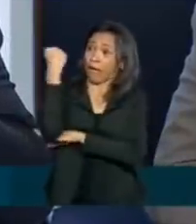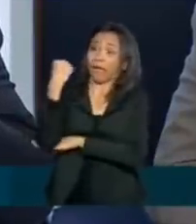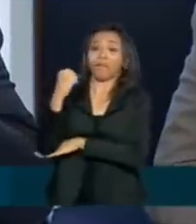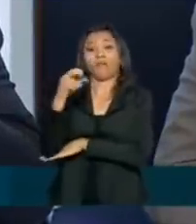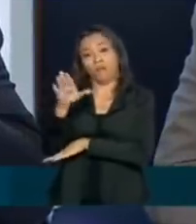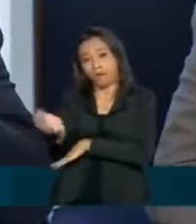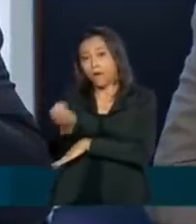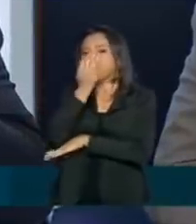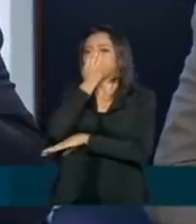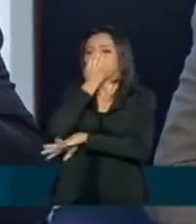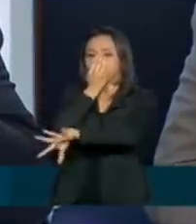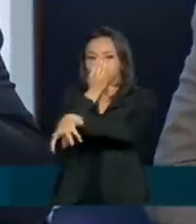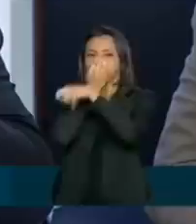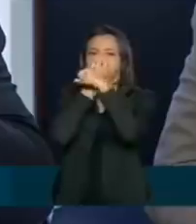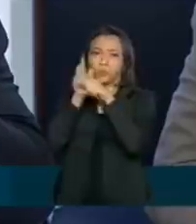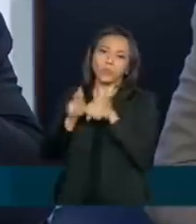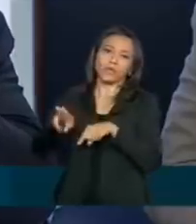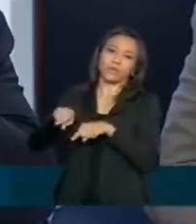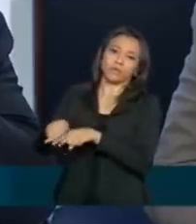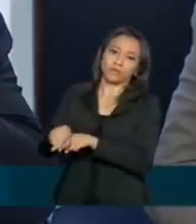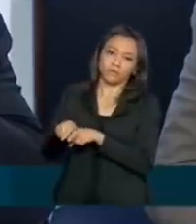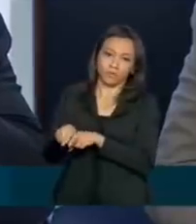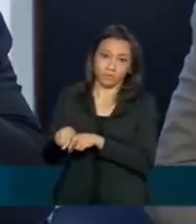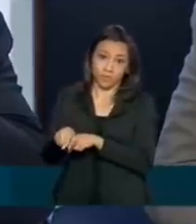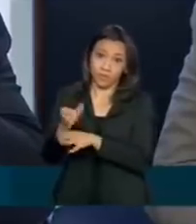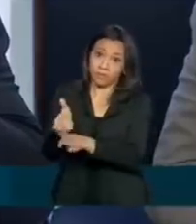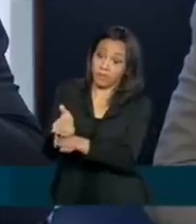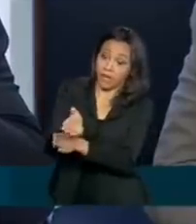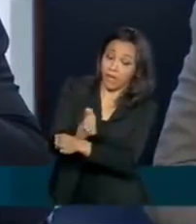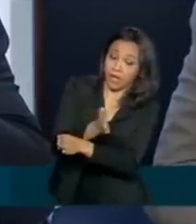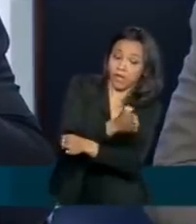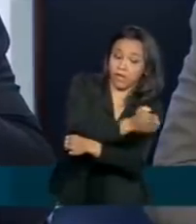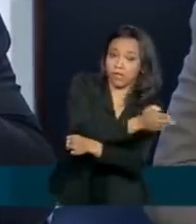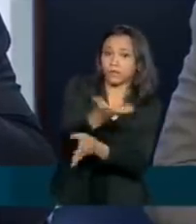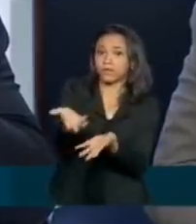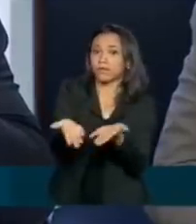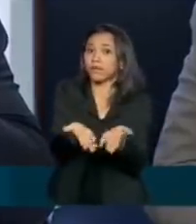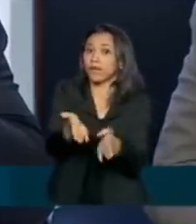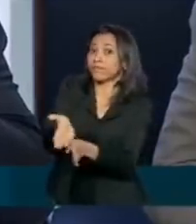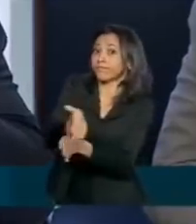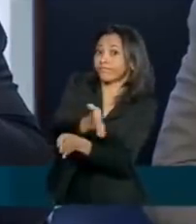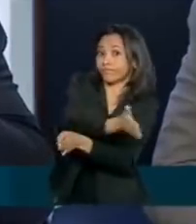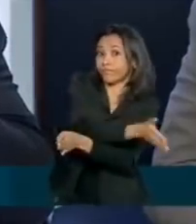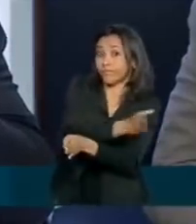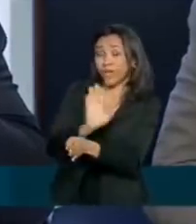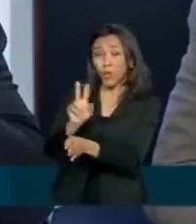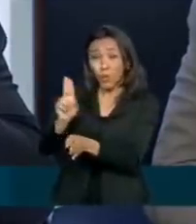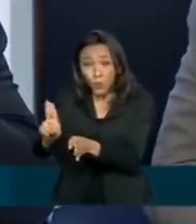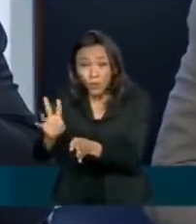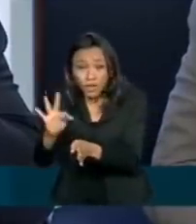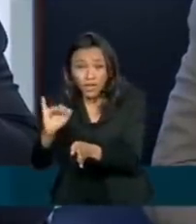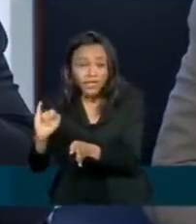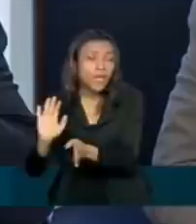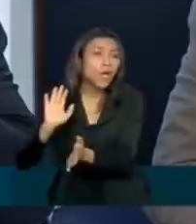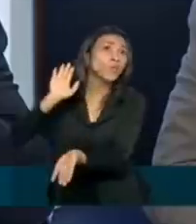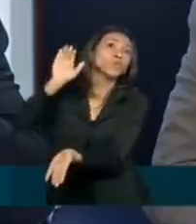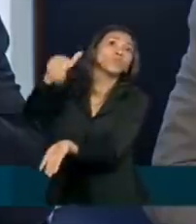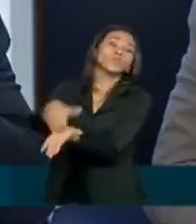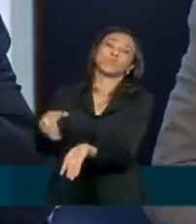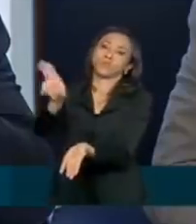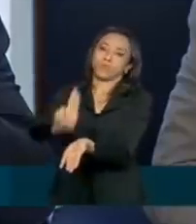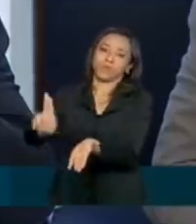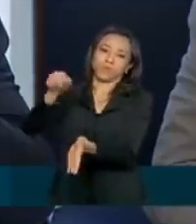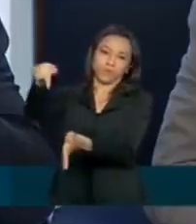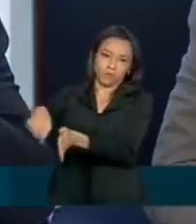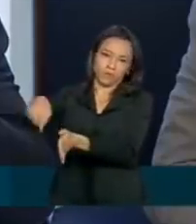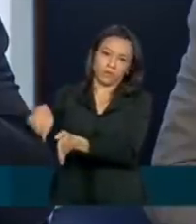intermediário, semi-intensiva, como quiser colocar. A UTI é o último caso, até porque